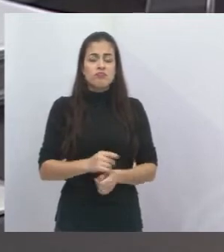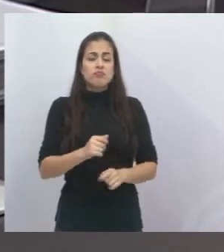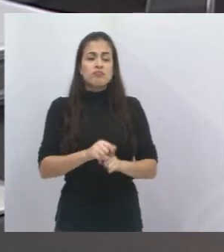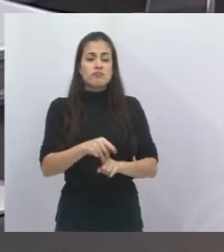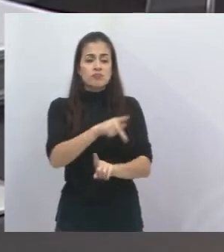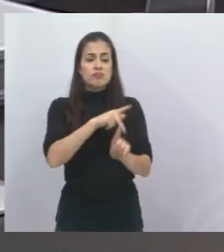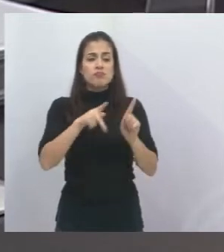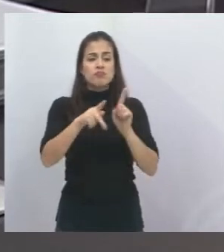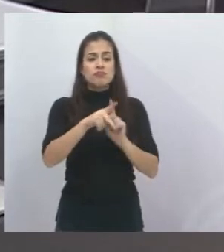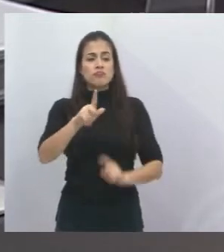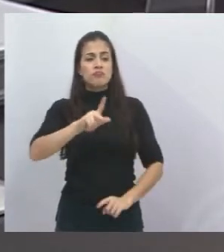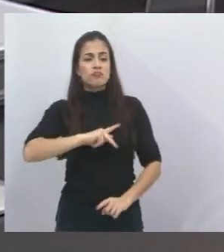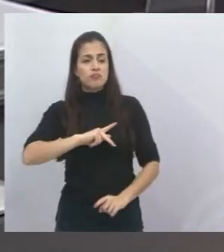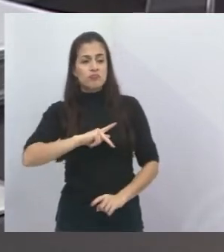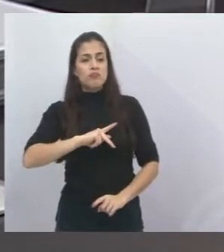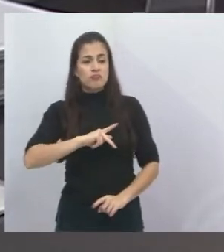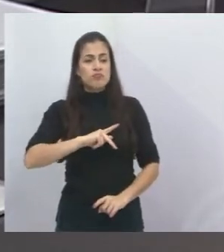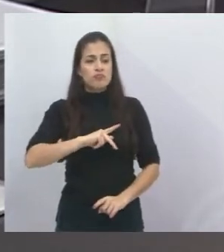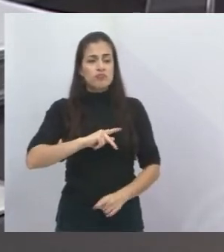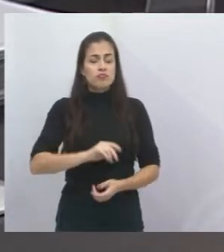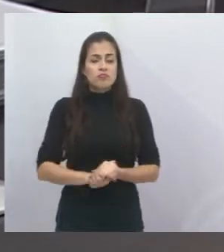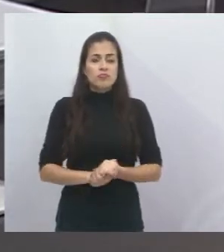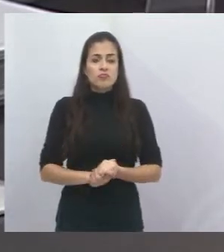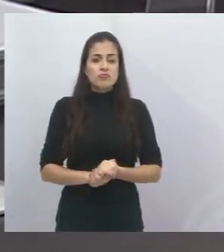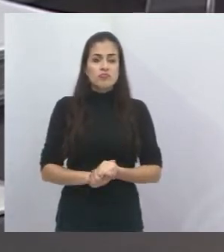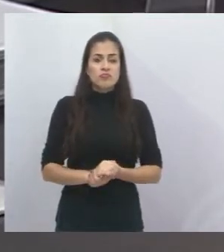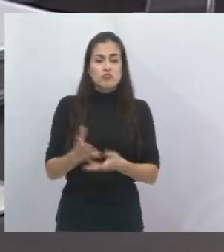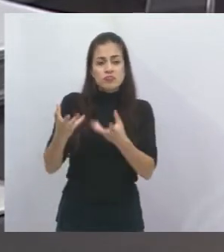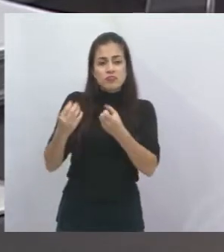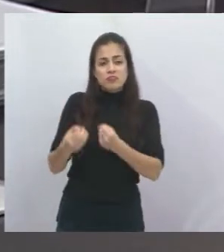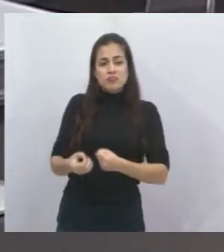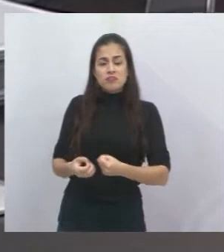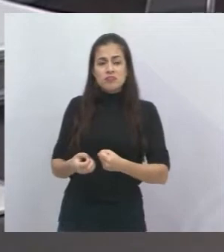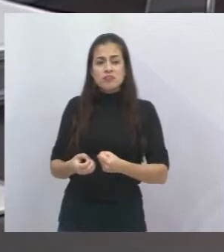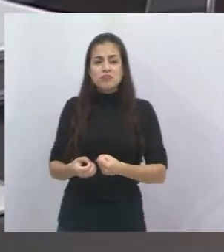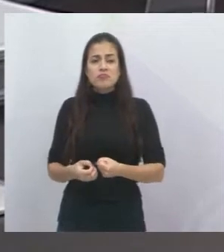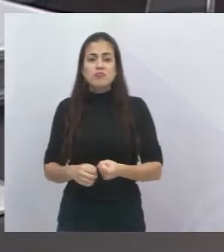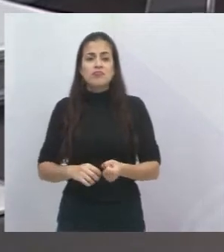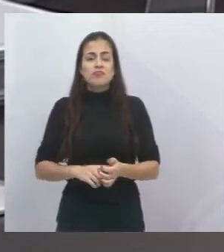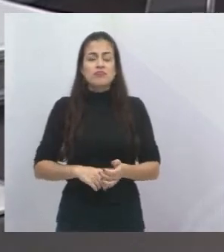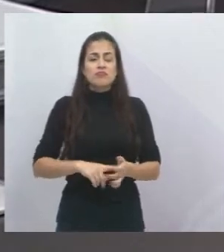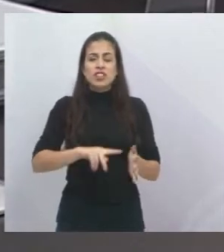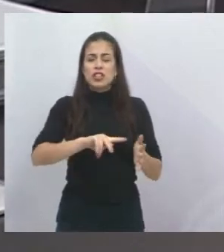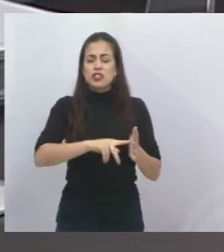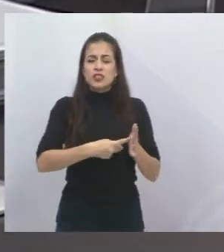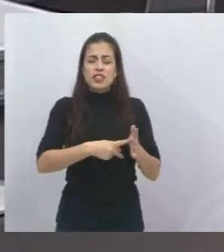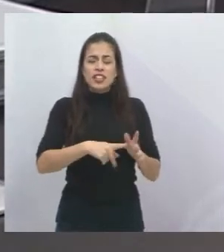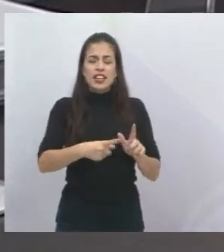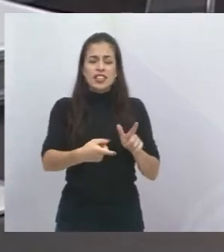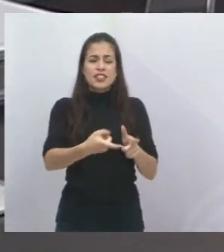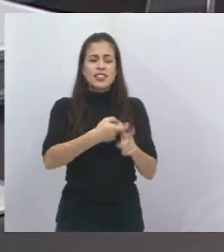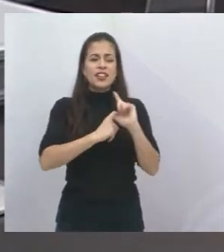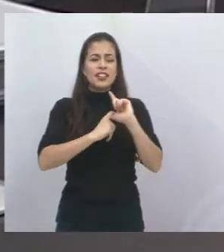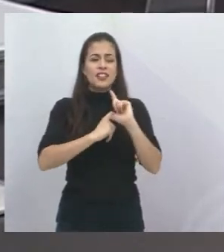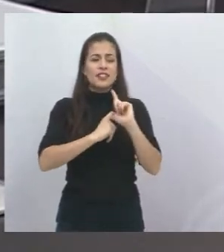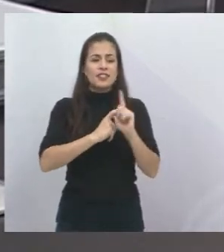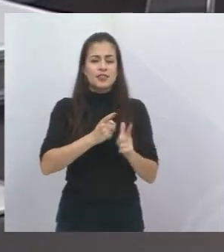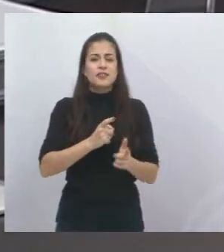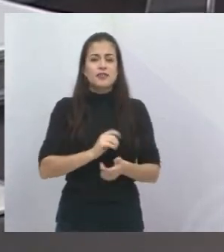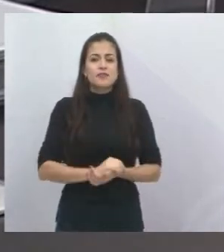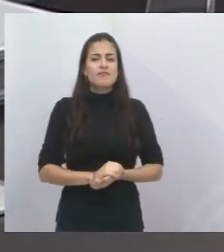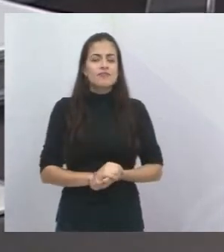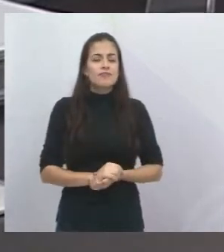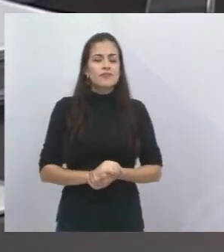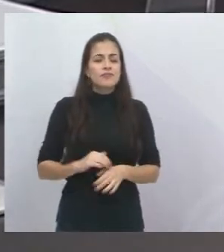ao contraírem dívidas que não foram honradas, como, por exemplo, os parcelamentos realizados no ano 2009, referente a débitos do